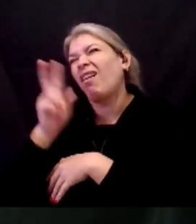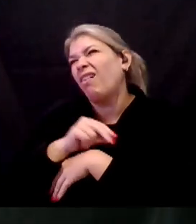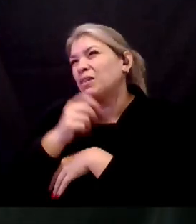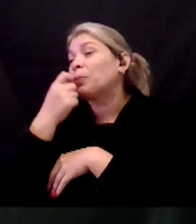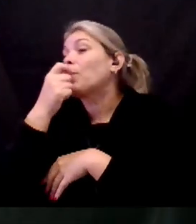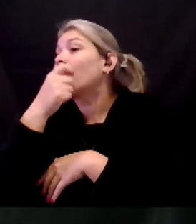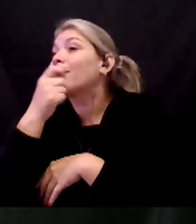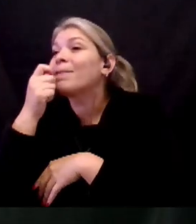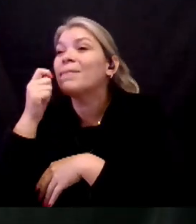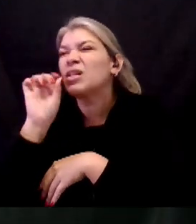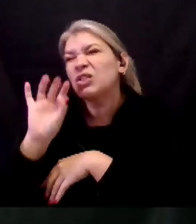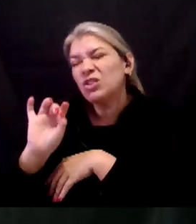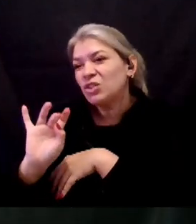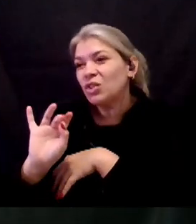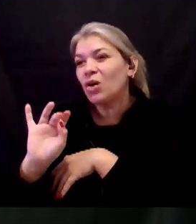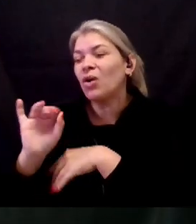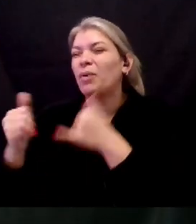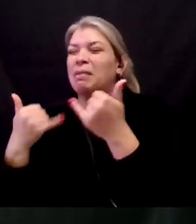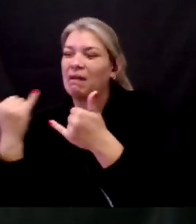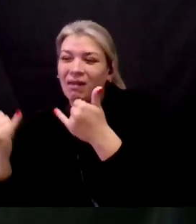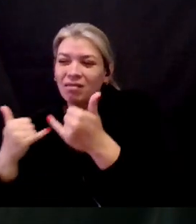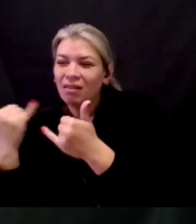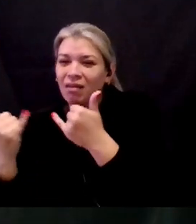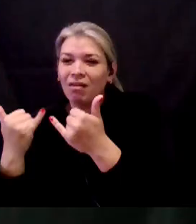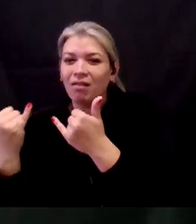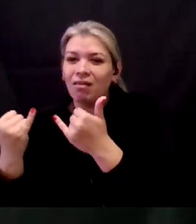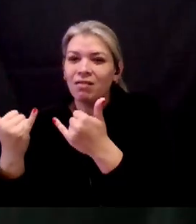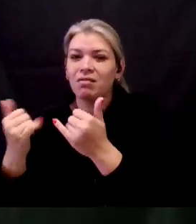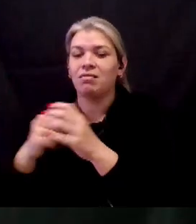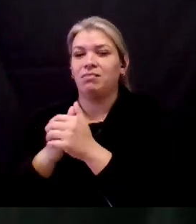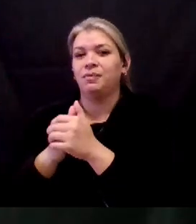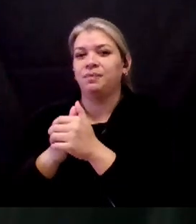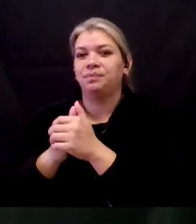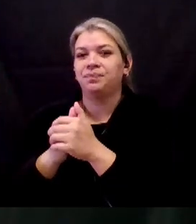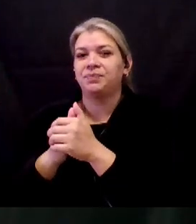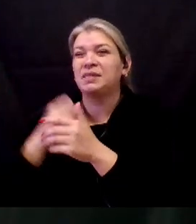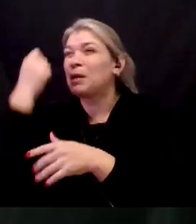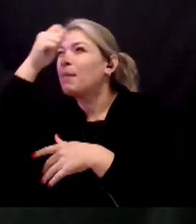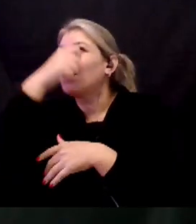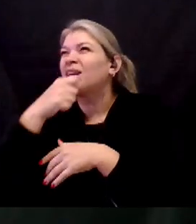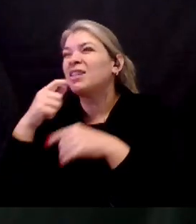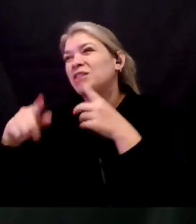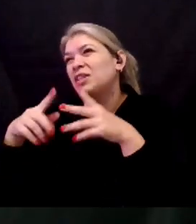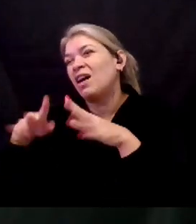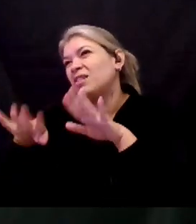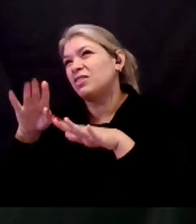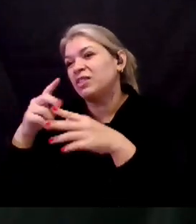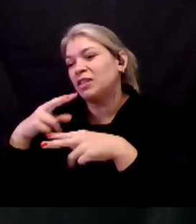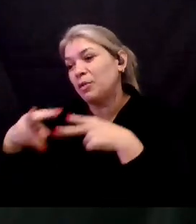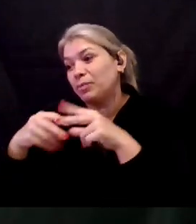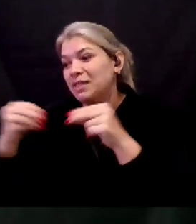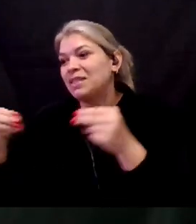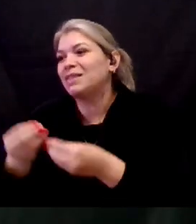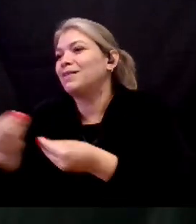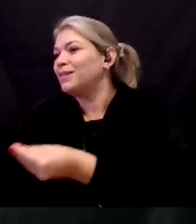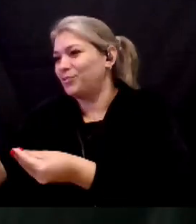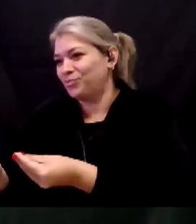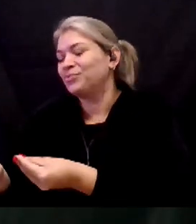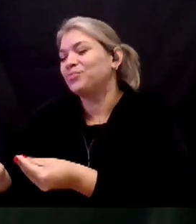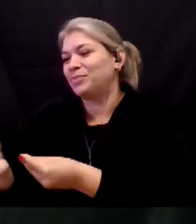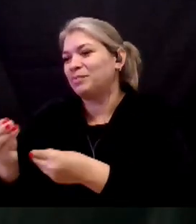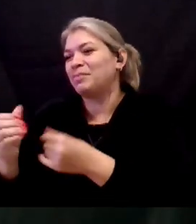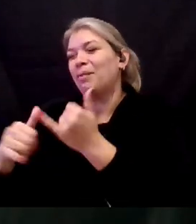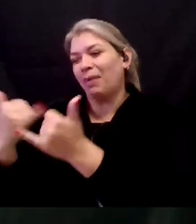é uma brincadeira, né, aquelas maquiagenzinhas que a gente dá de presente às vezes para as meninas, para elas brincarem e tal,